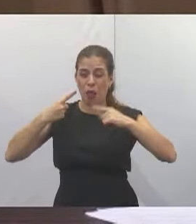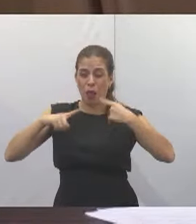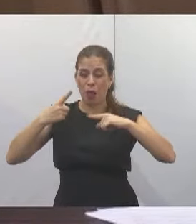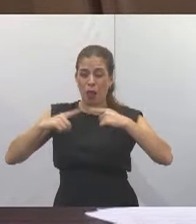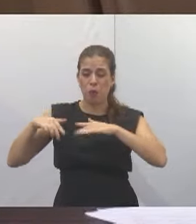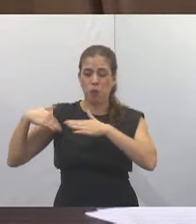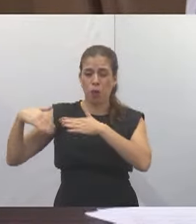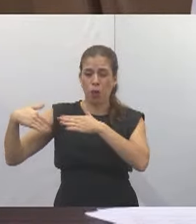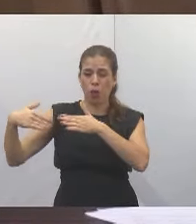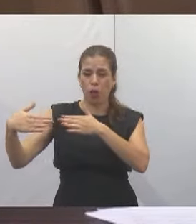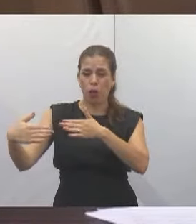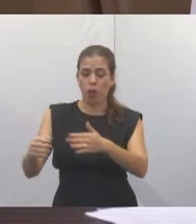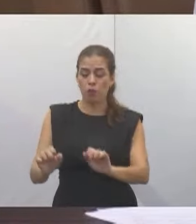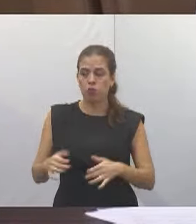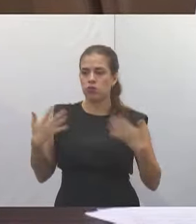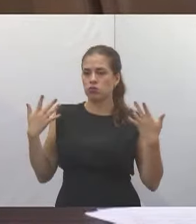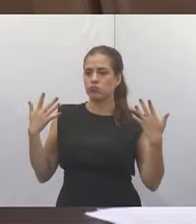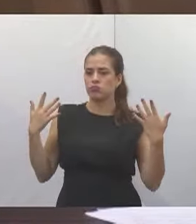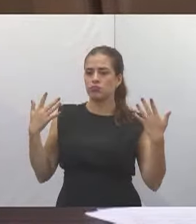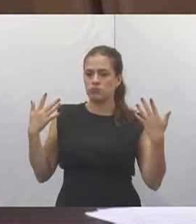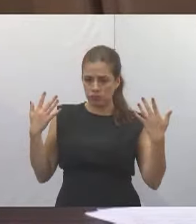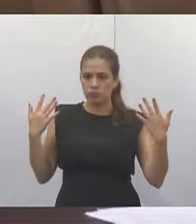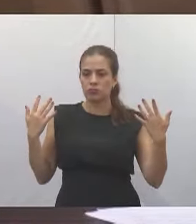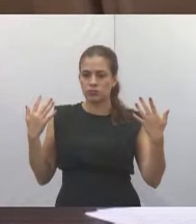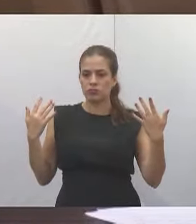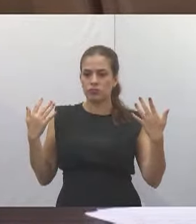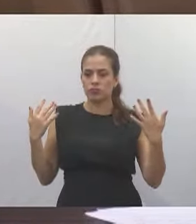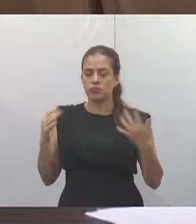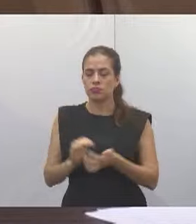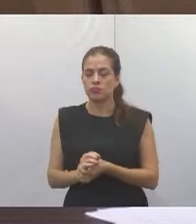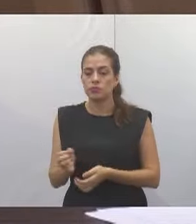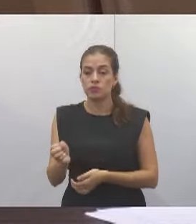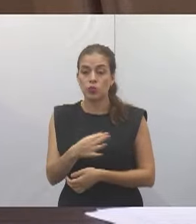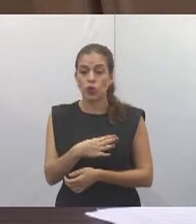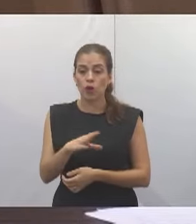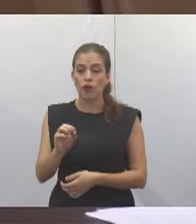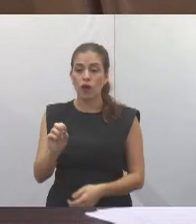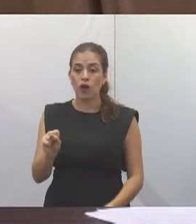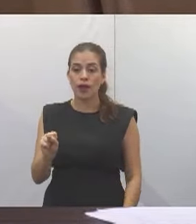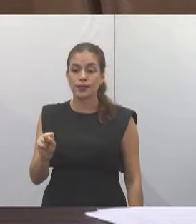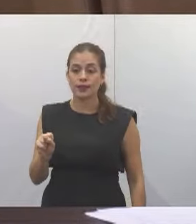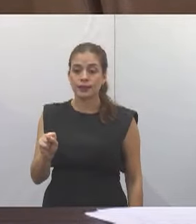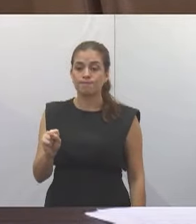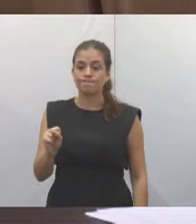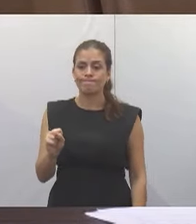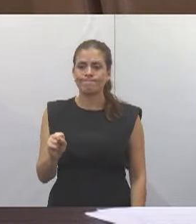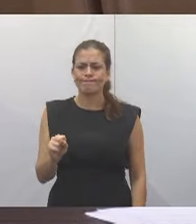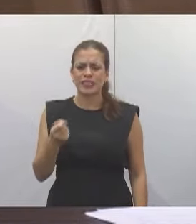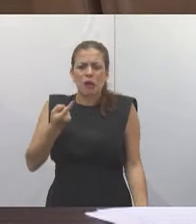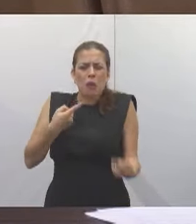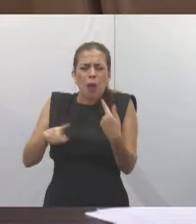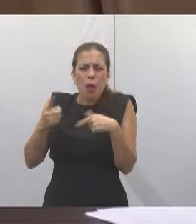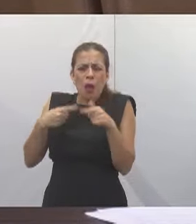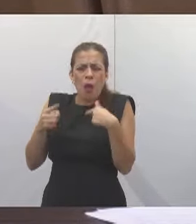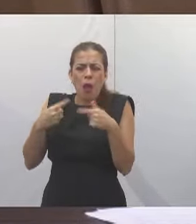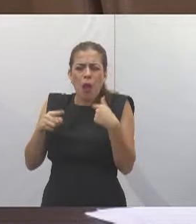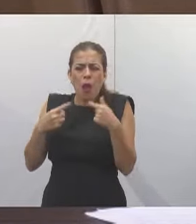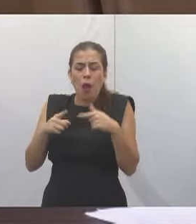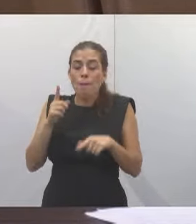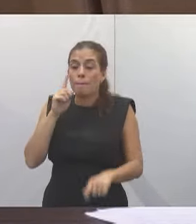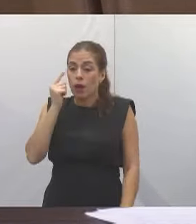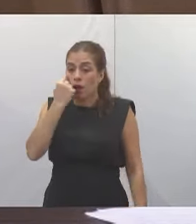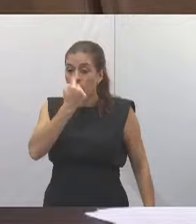frequente, começa a assustar. E essa nova OS, ela vem tendo muita reclamação dentro do Meia